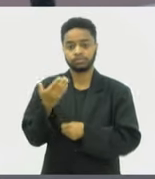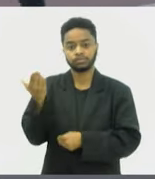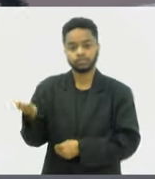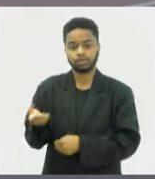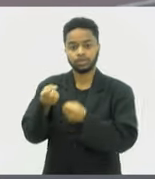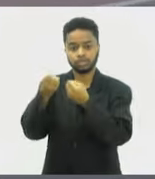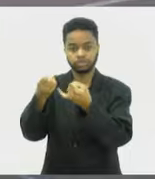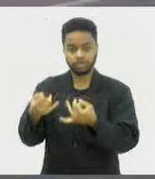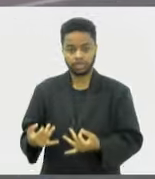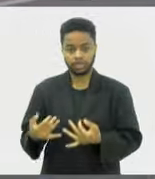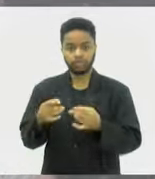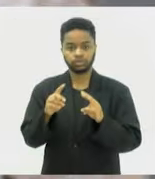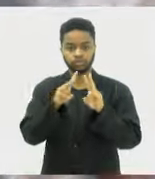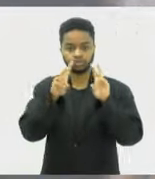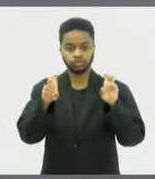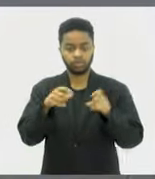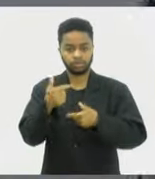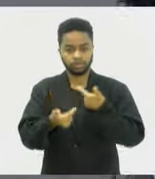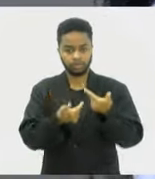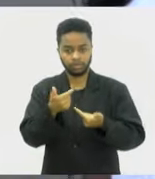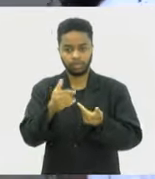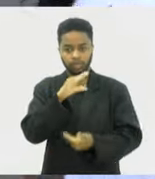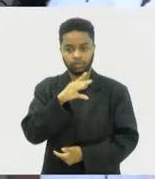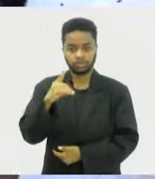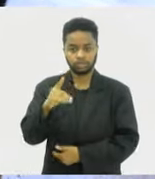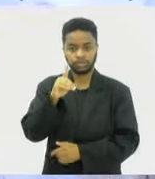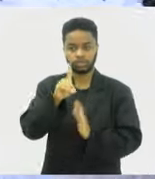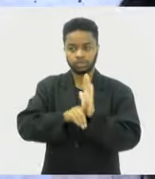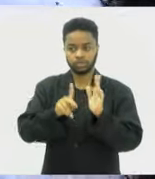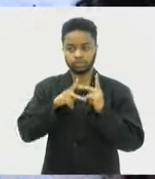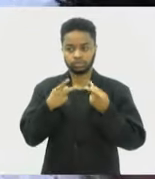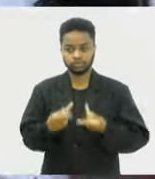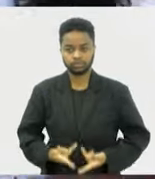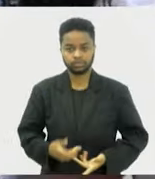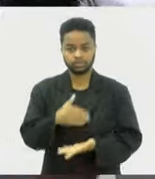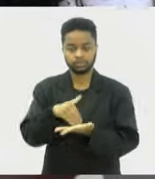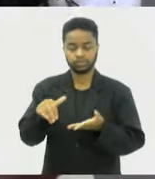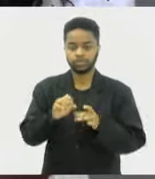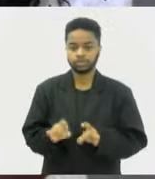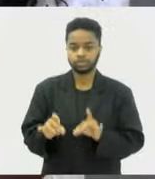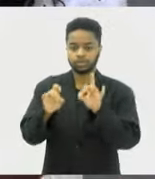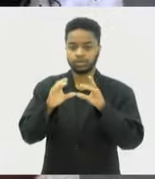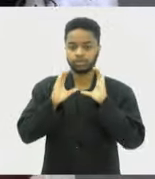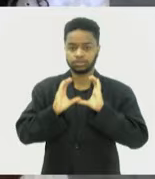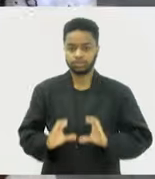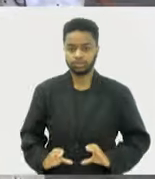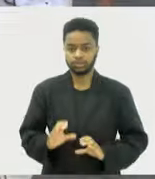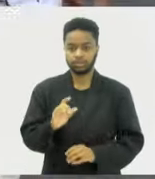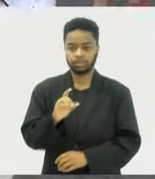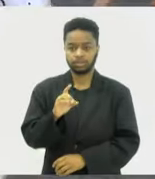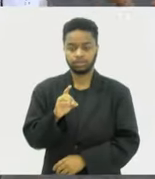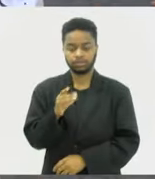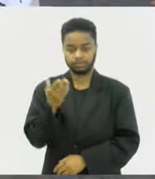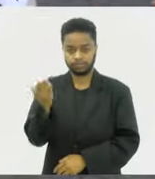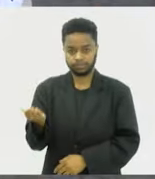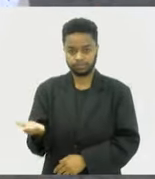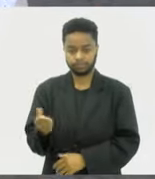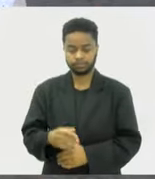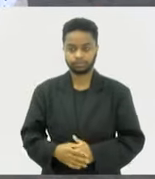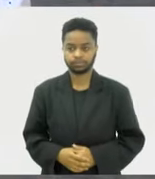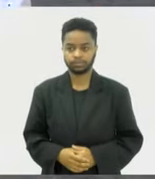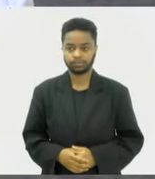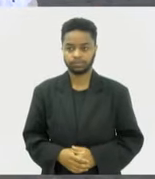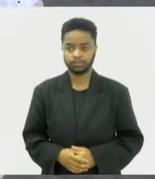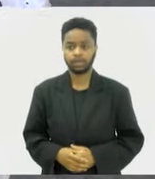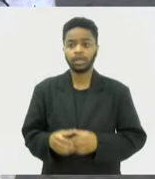trabalho, nós vamos conversar com a coordenadora de Direitos Humanos da Secretaria Especial de Cidadania, a Dianduala Guidi. Explica para a